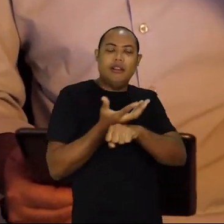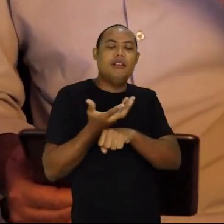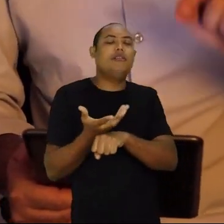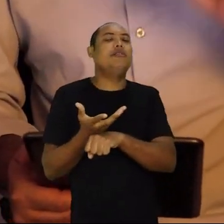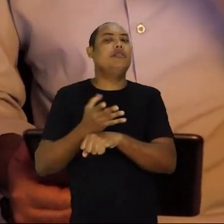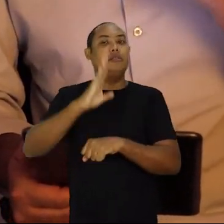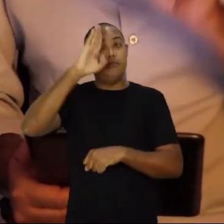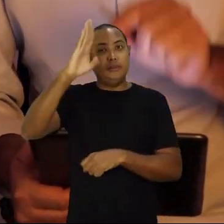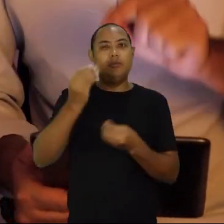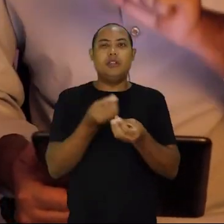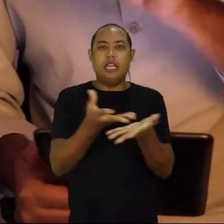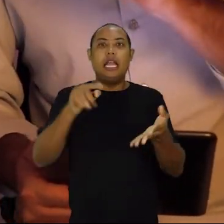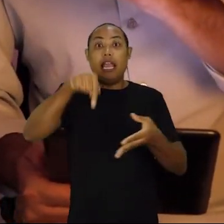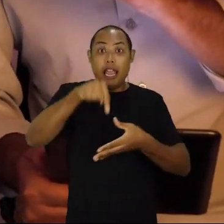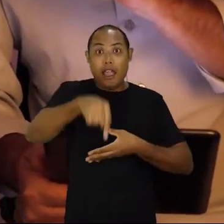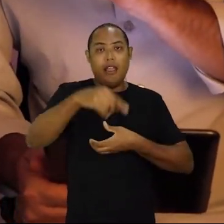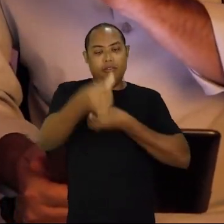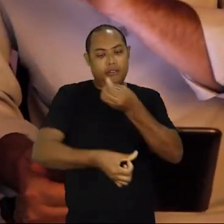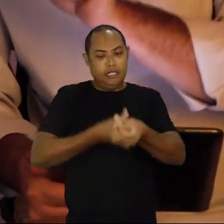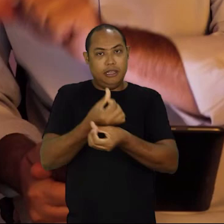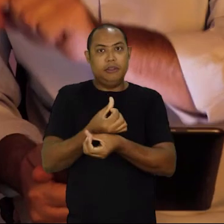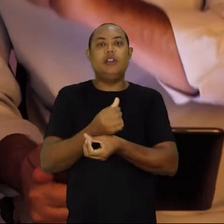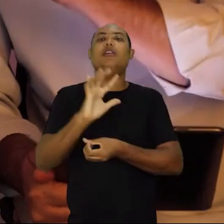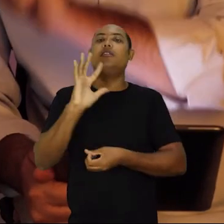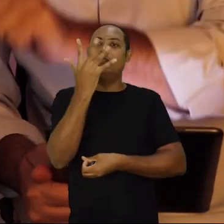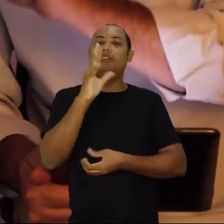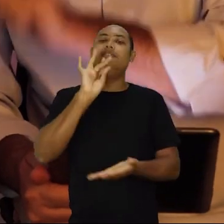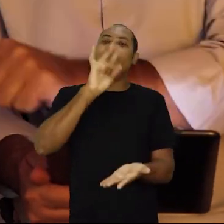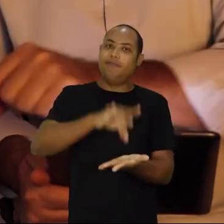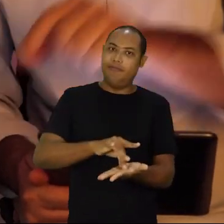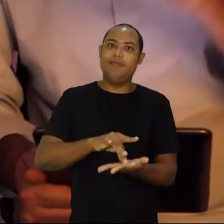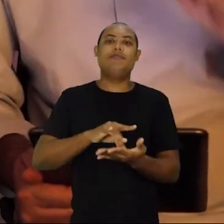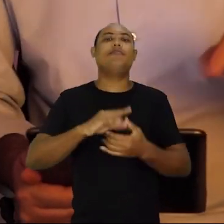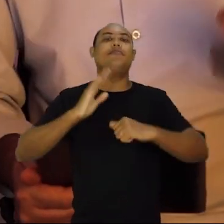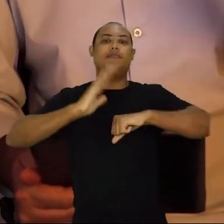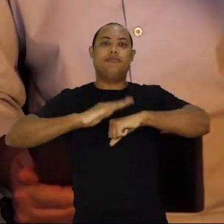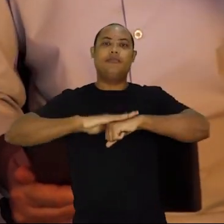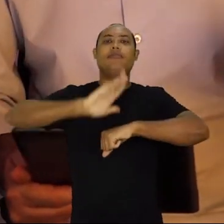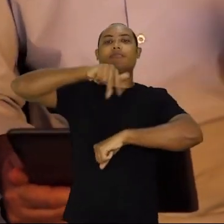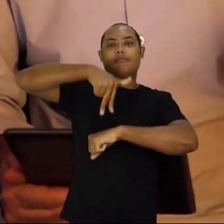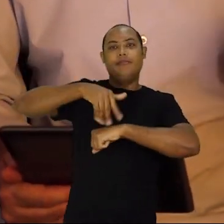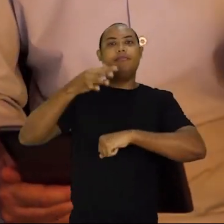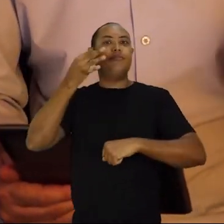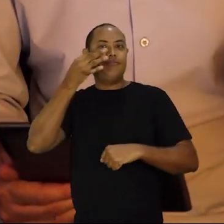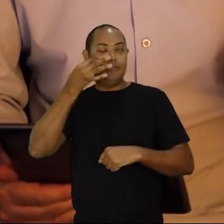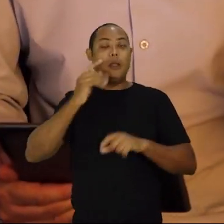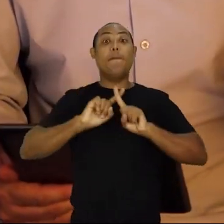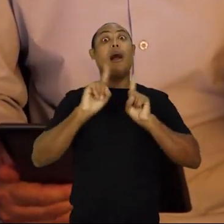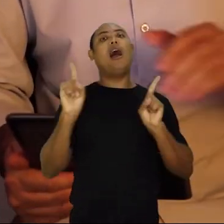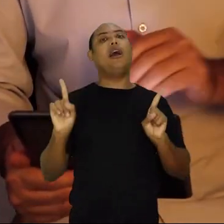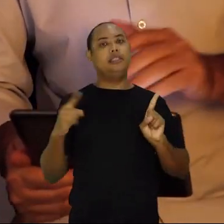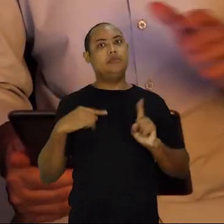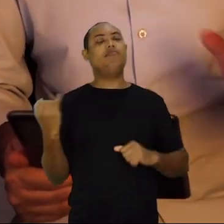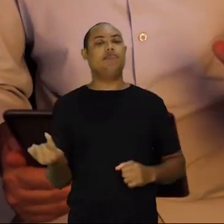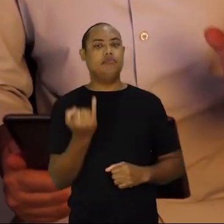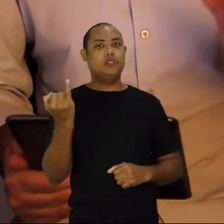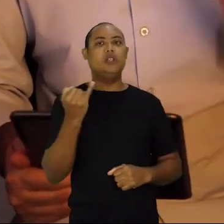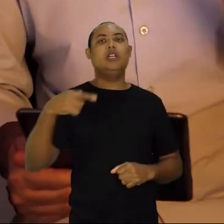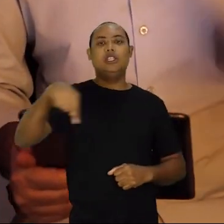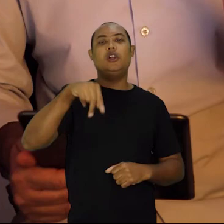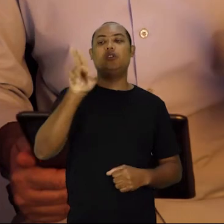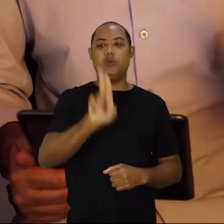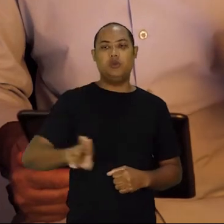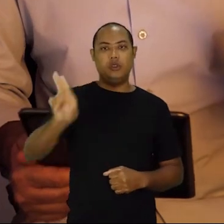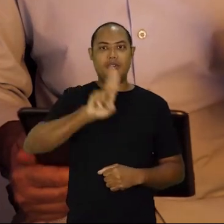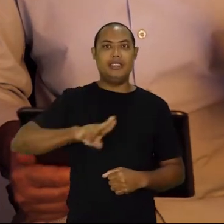prioritariamente, os componentes curriculares ofertados neste semestre ocorrerão de forma presencial. Entretanto,